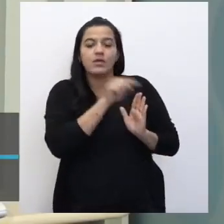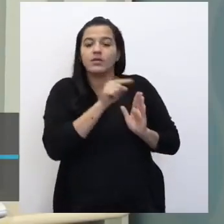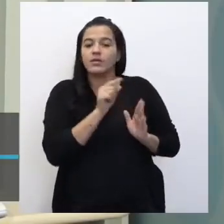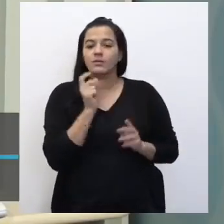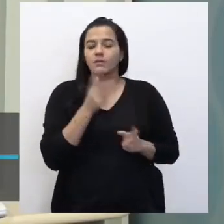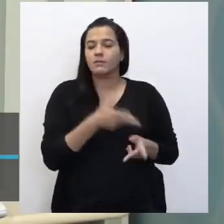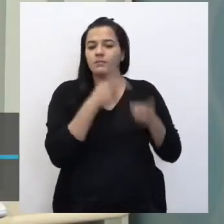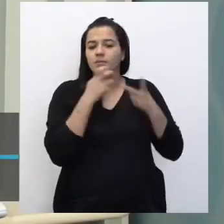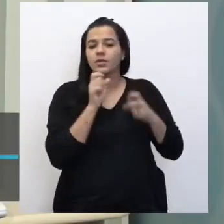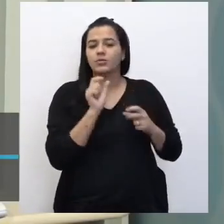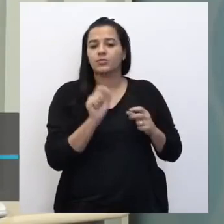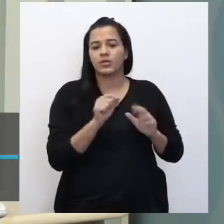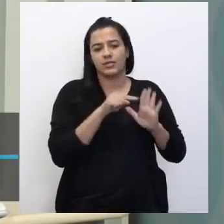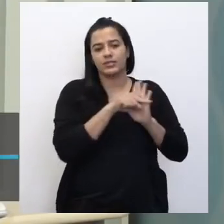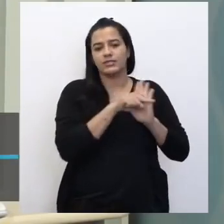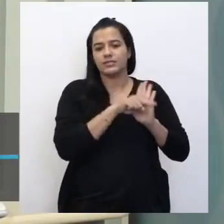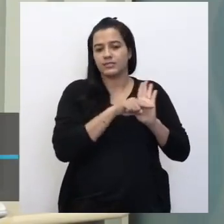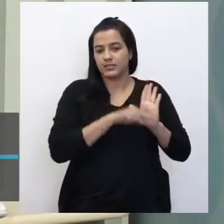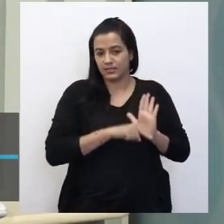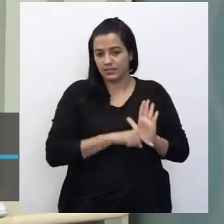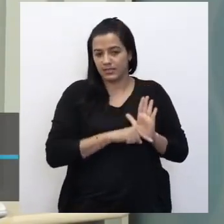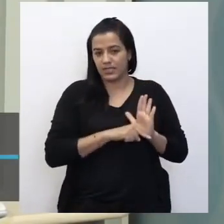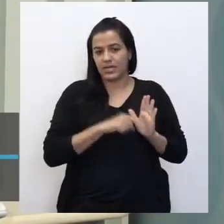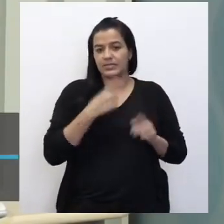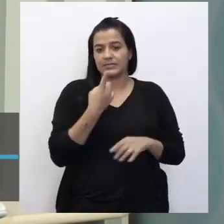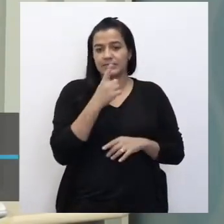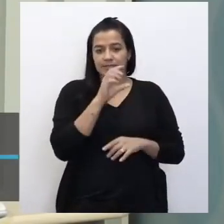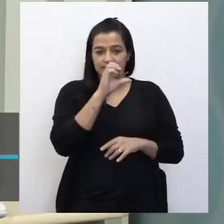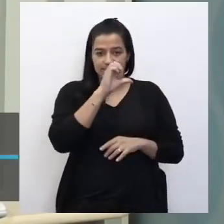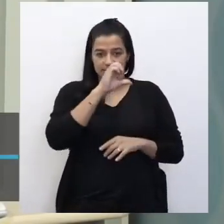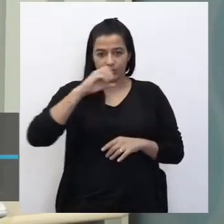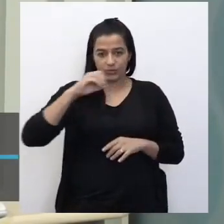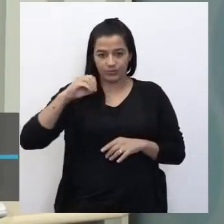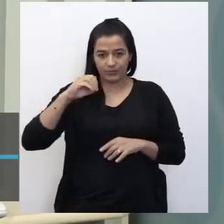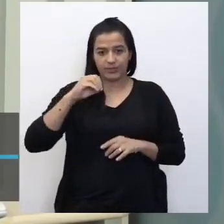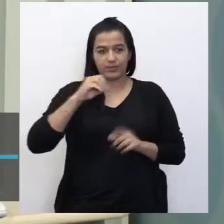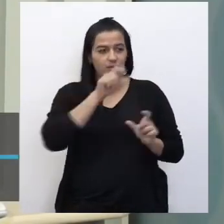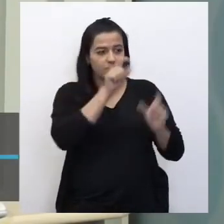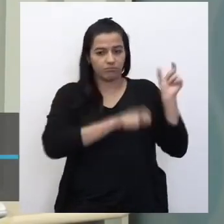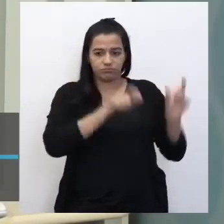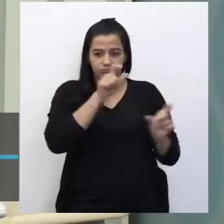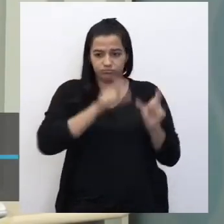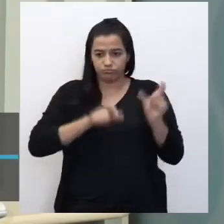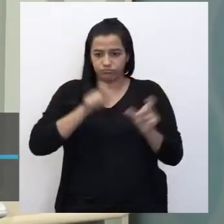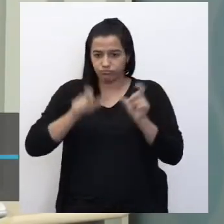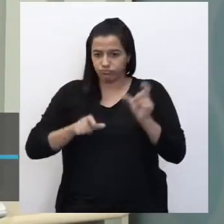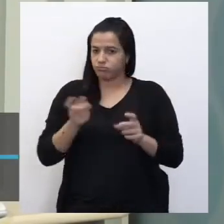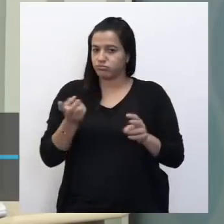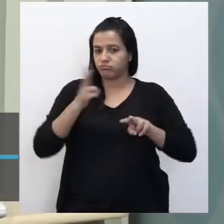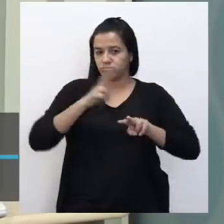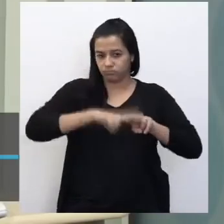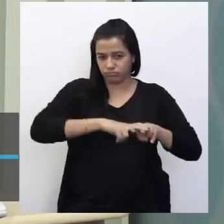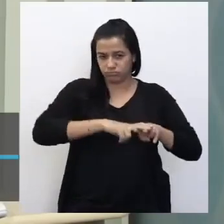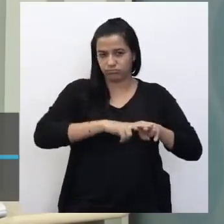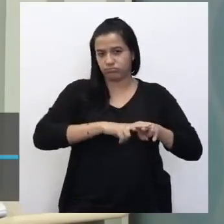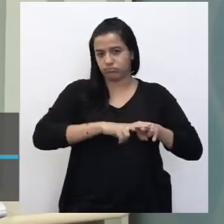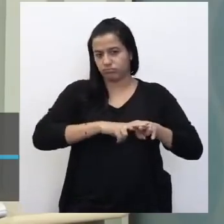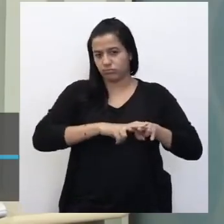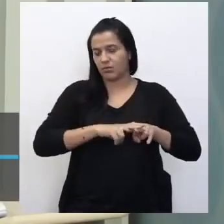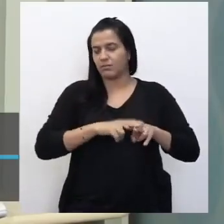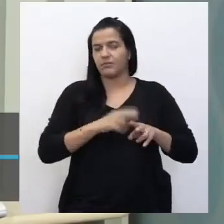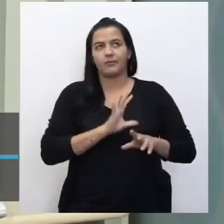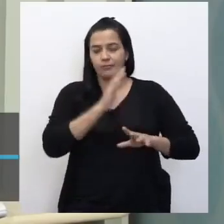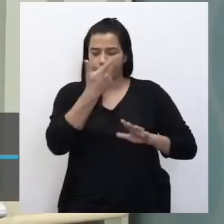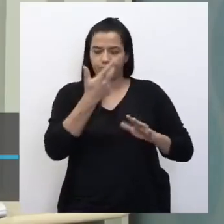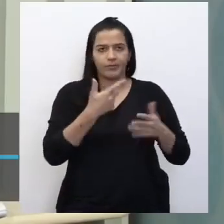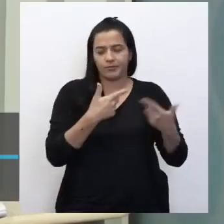Ele examina 190 indivíduos que estão ali detidos naquelas prisões, enfim, por algum